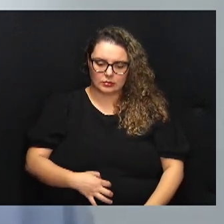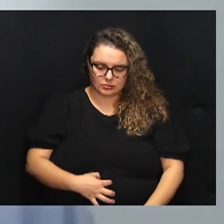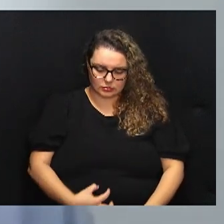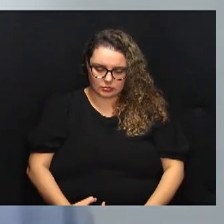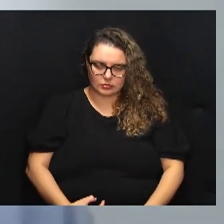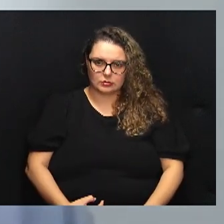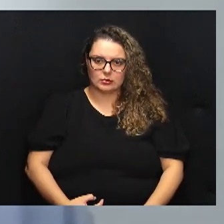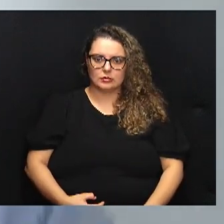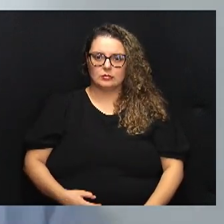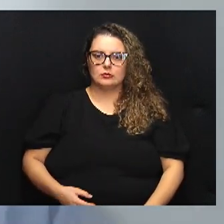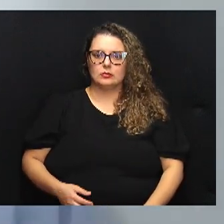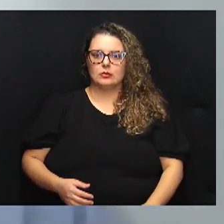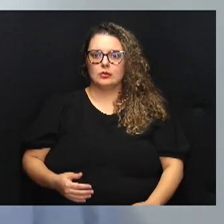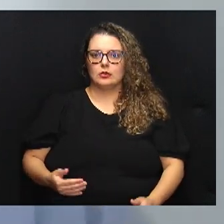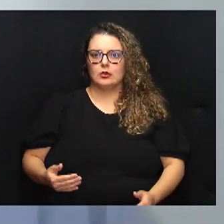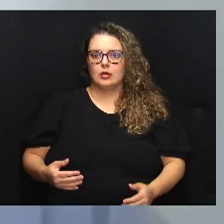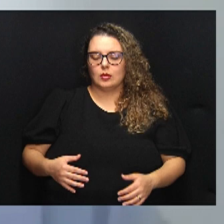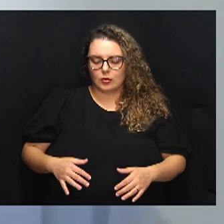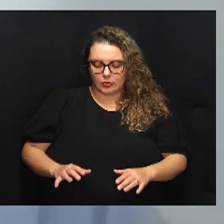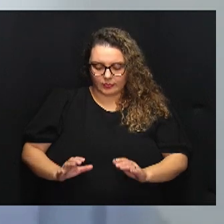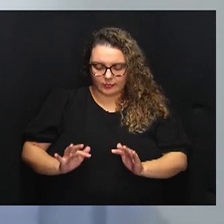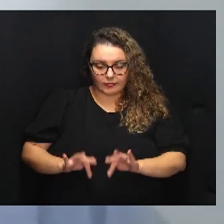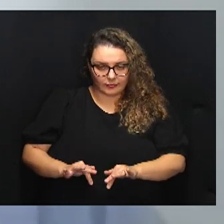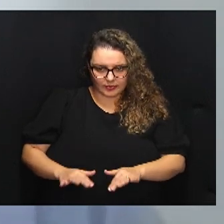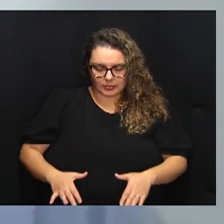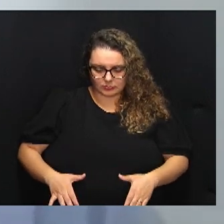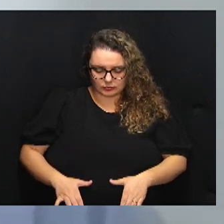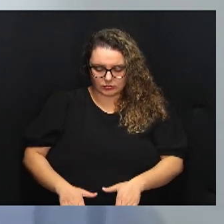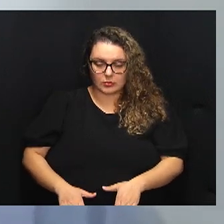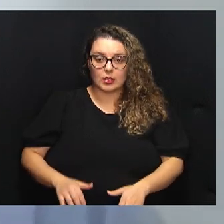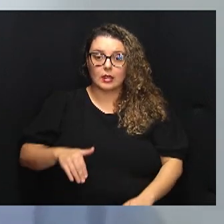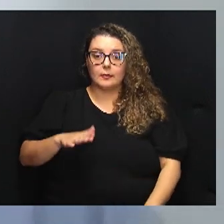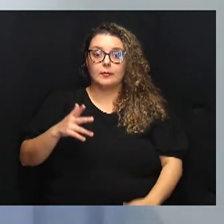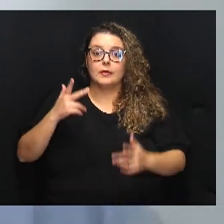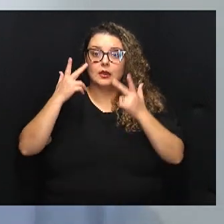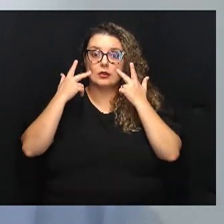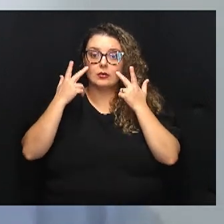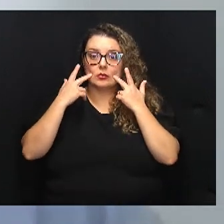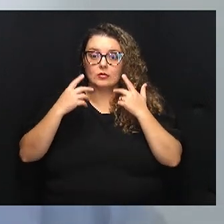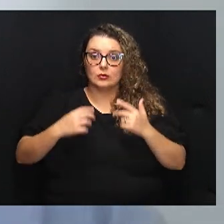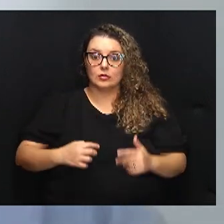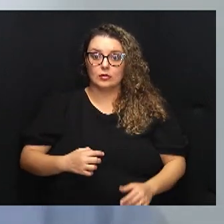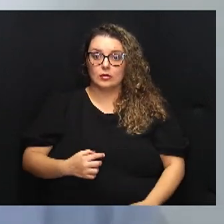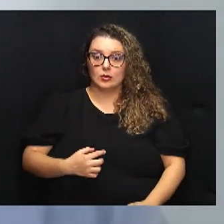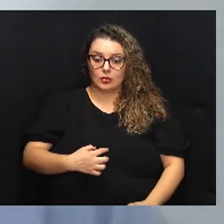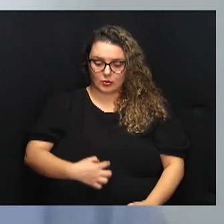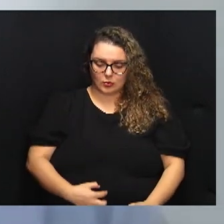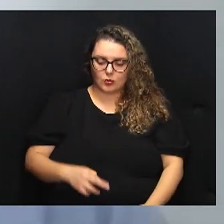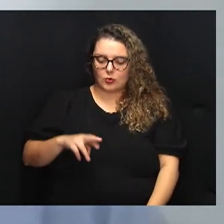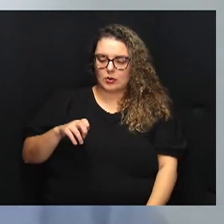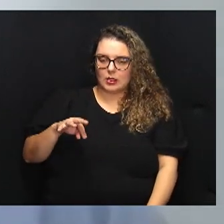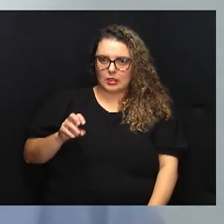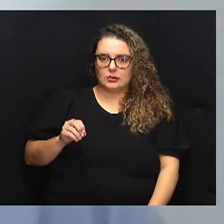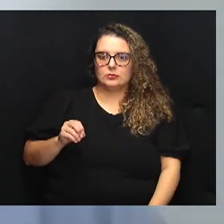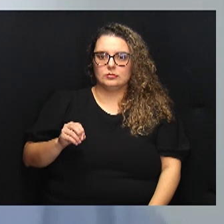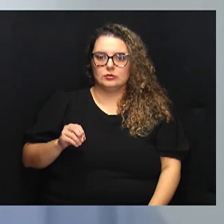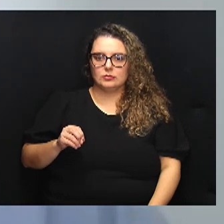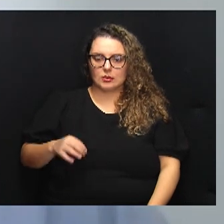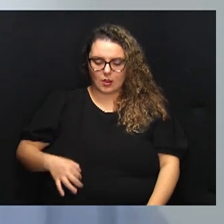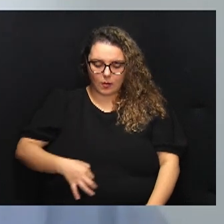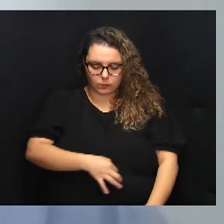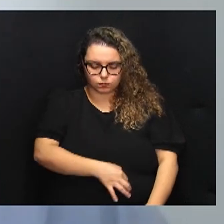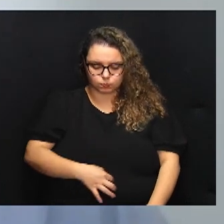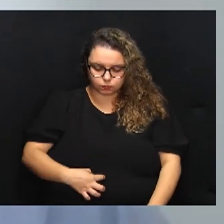então a parte final do intestino. E é muito mais comum no reto, né? Porque o reto é aquela fase final do